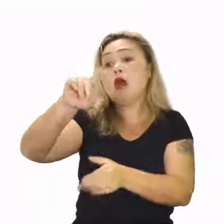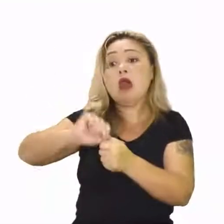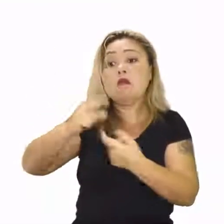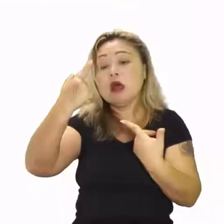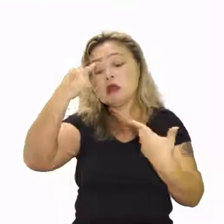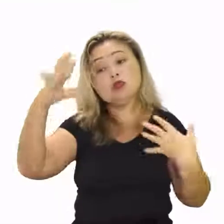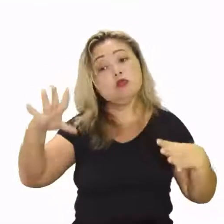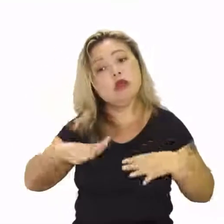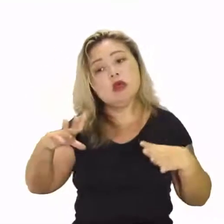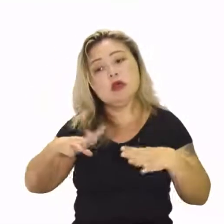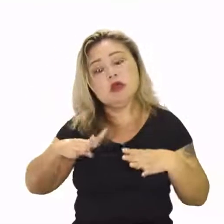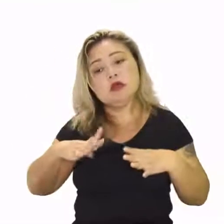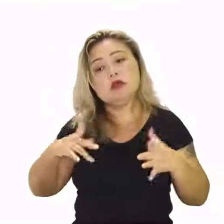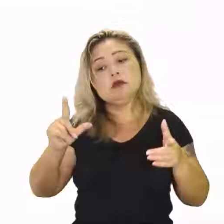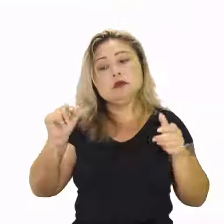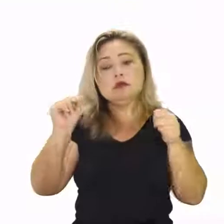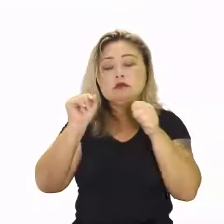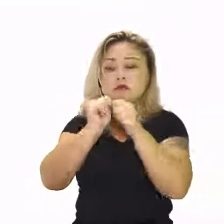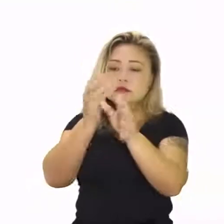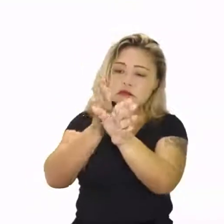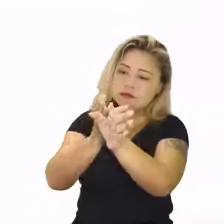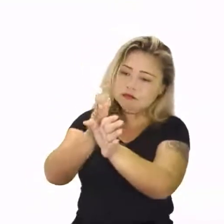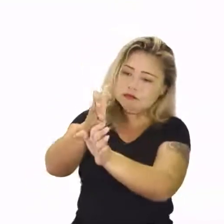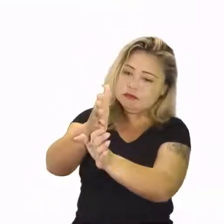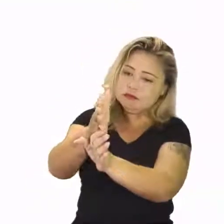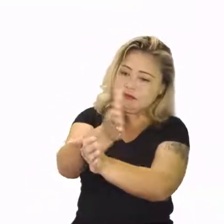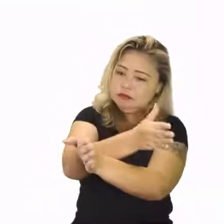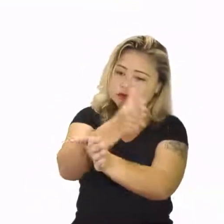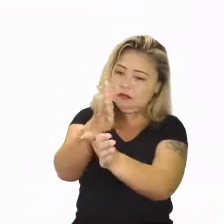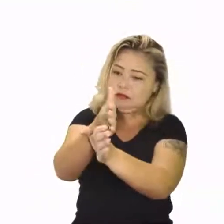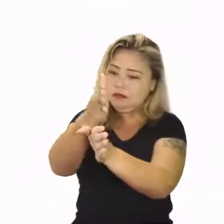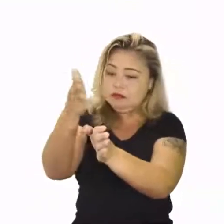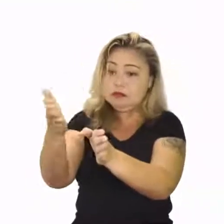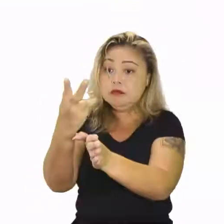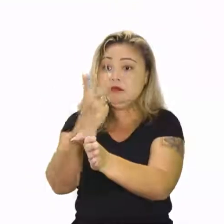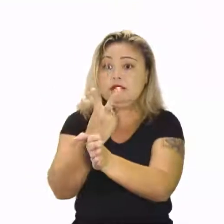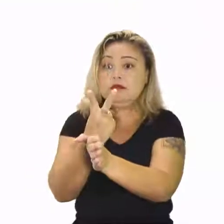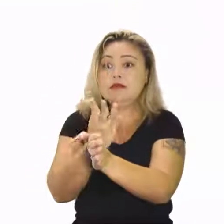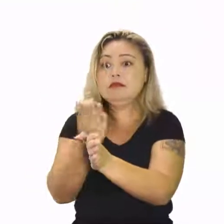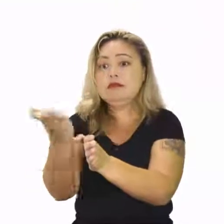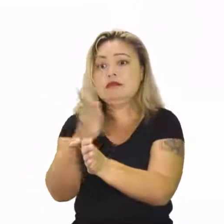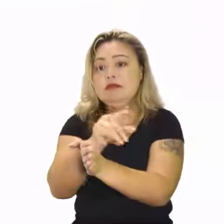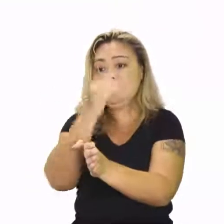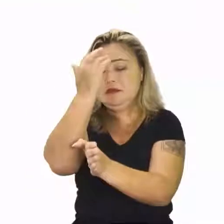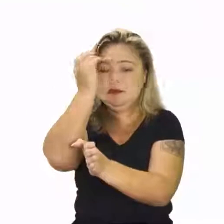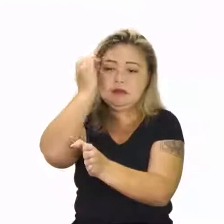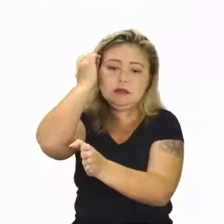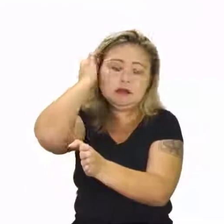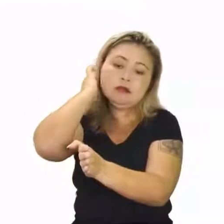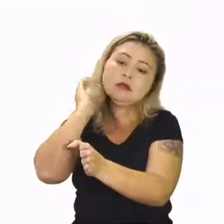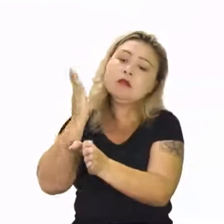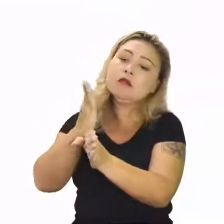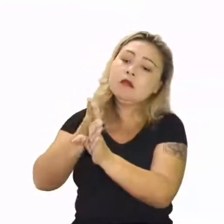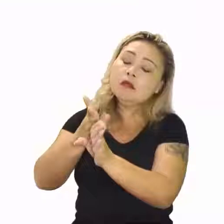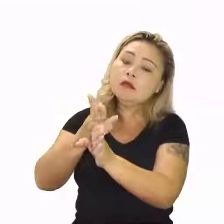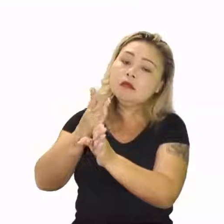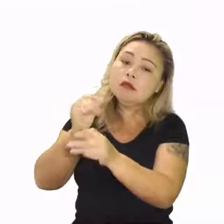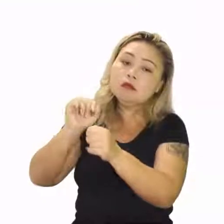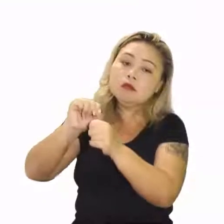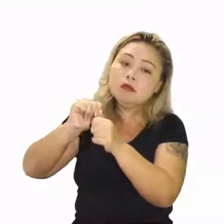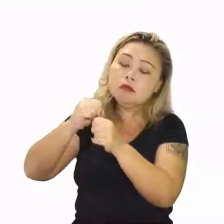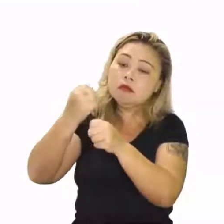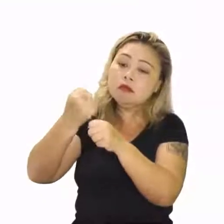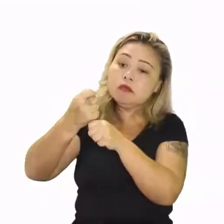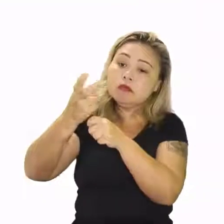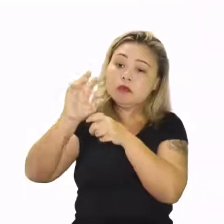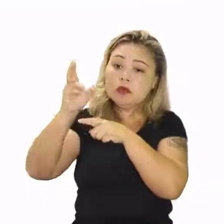cidade sendo dividida em duas. O muro foi reforçado com torres